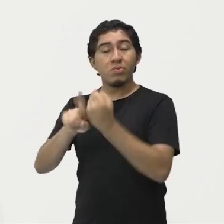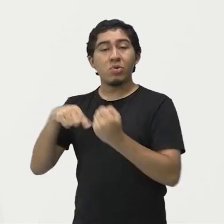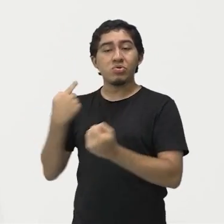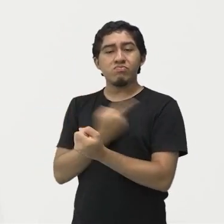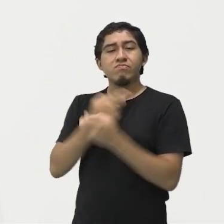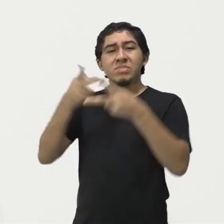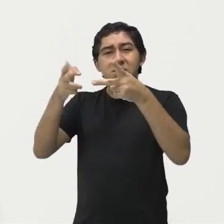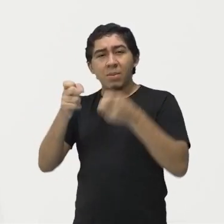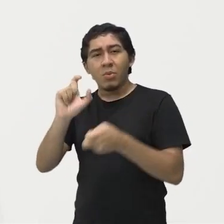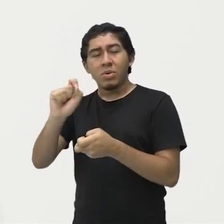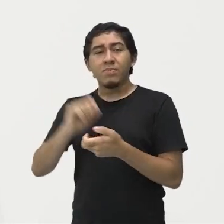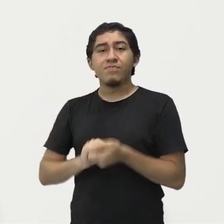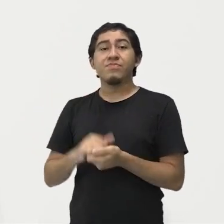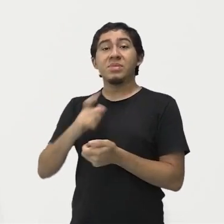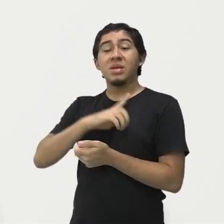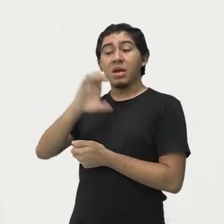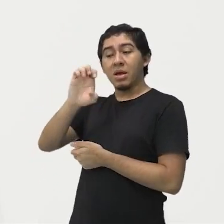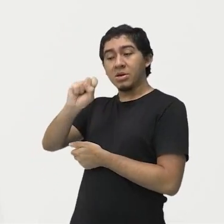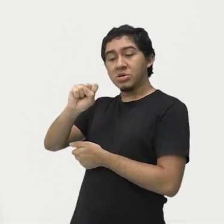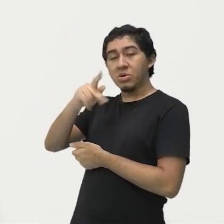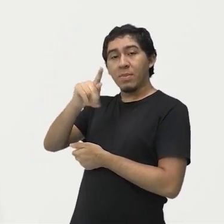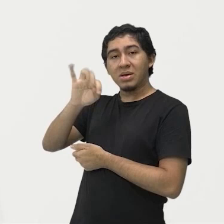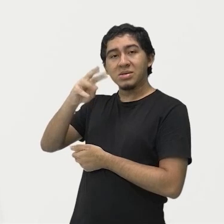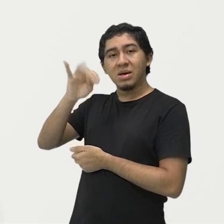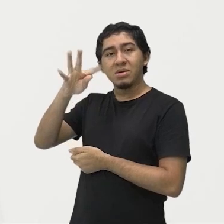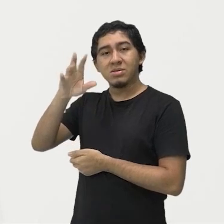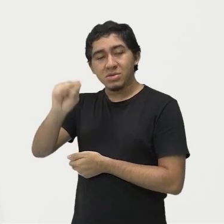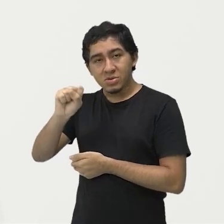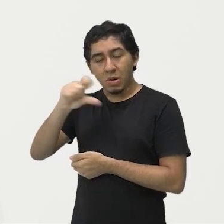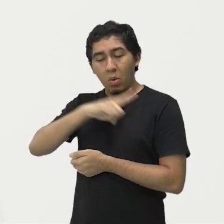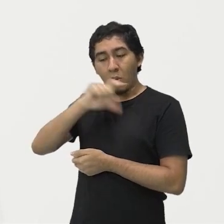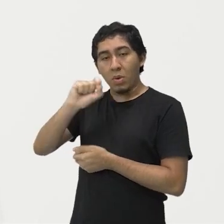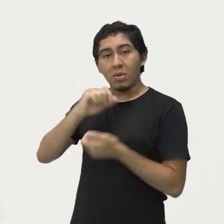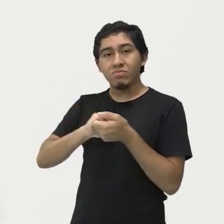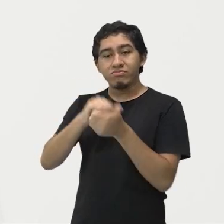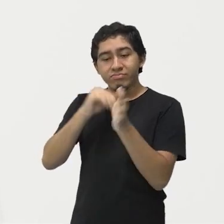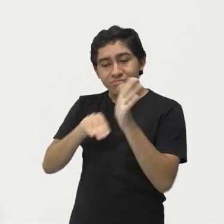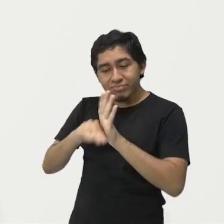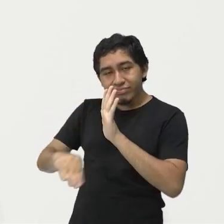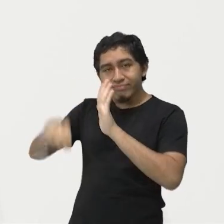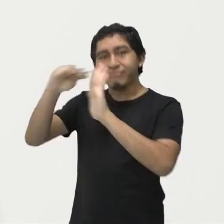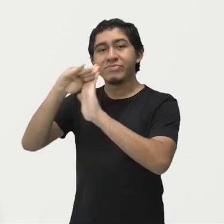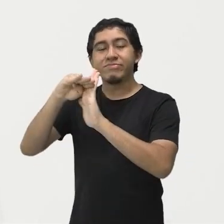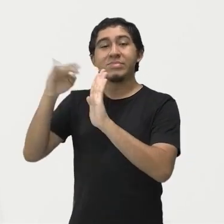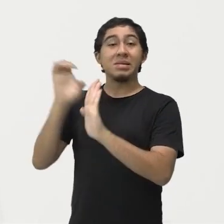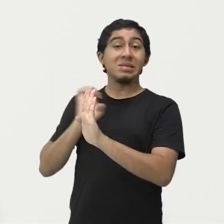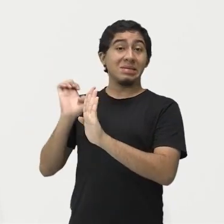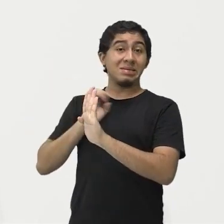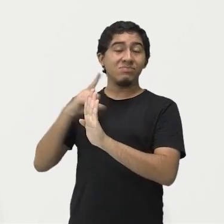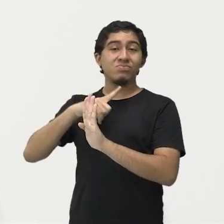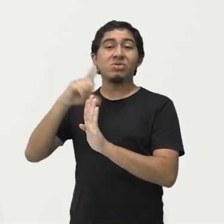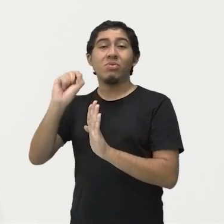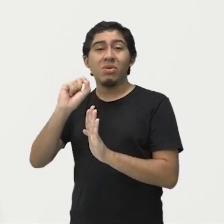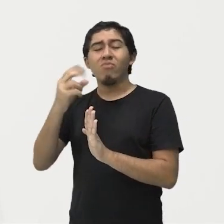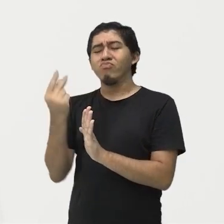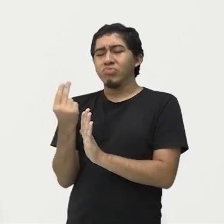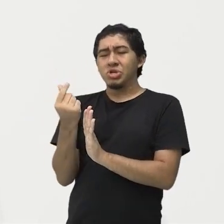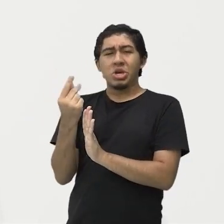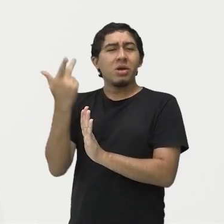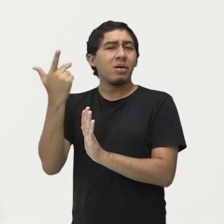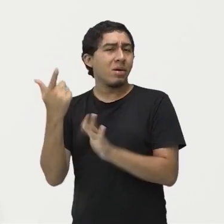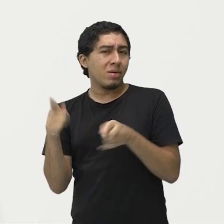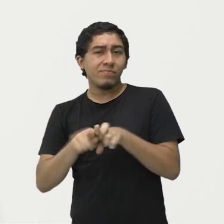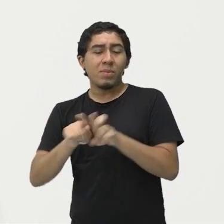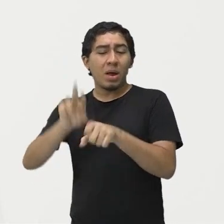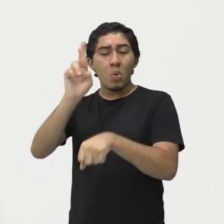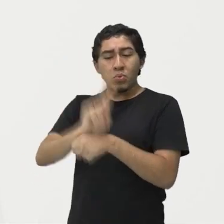que eram aí a classe privilegiada, que gozava de riquezas, que tinha várias riquezas,